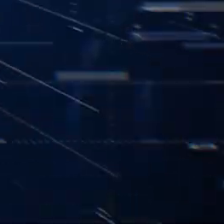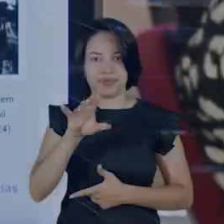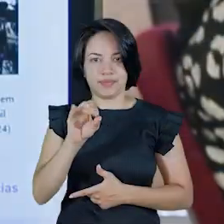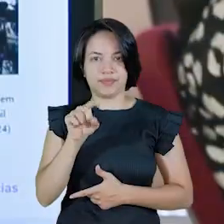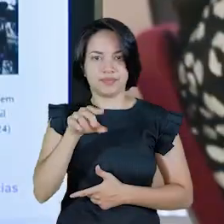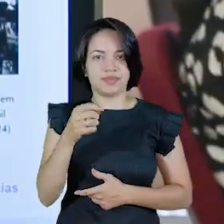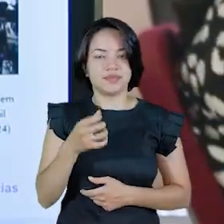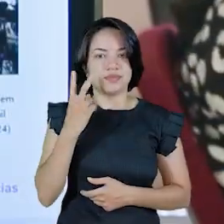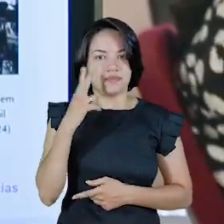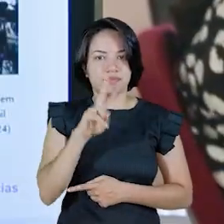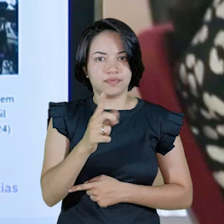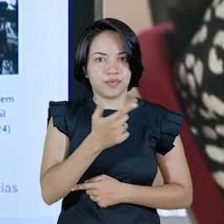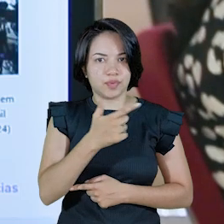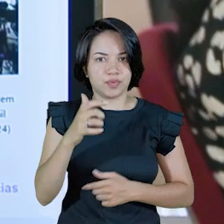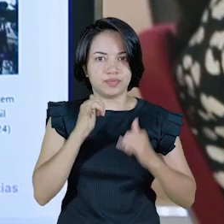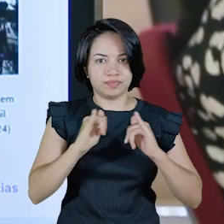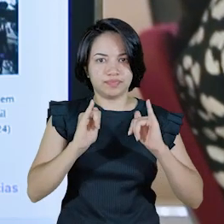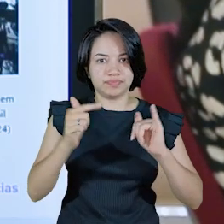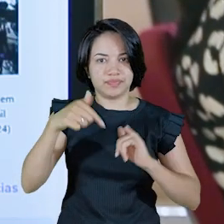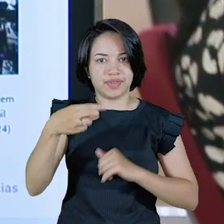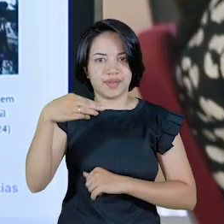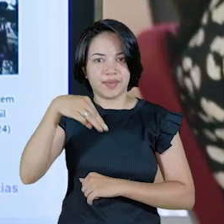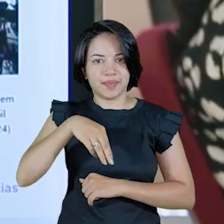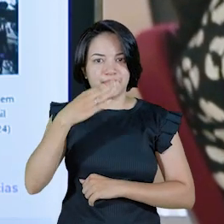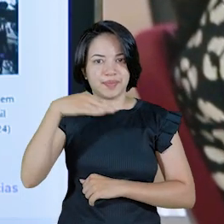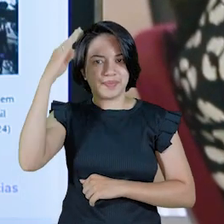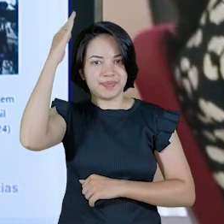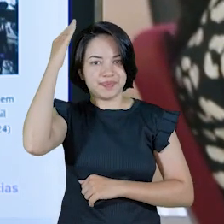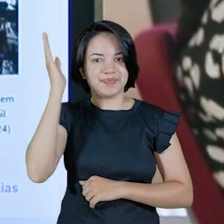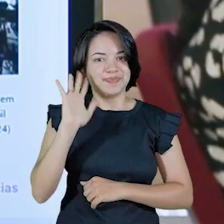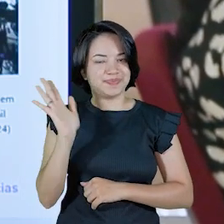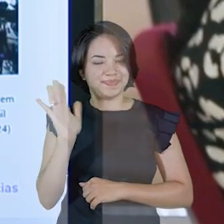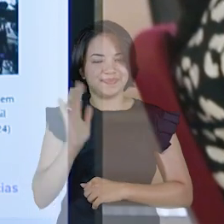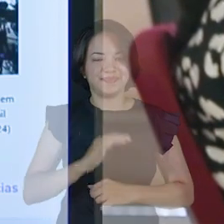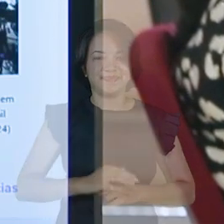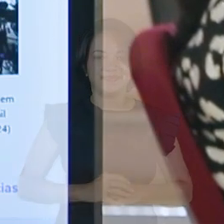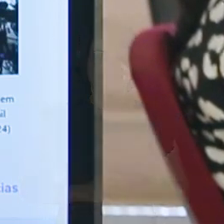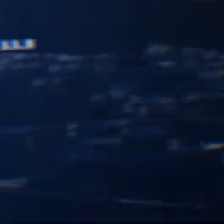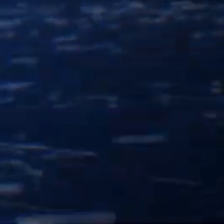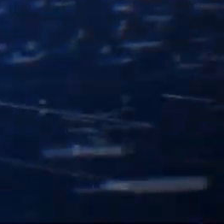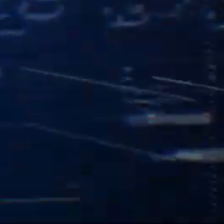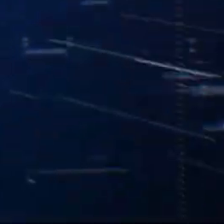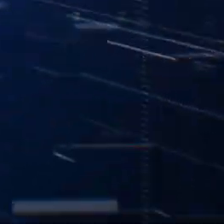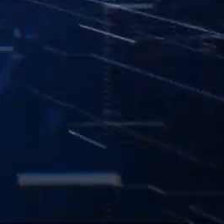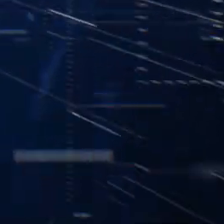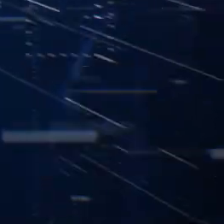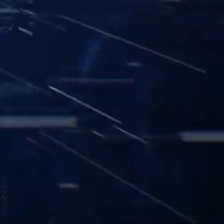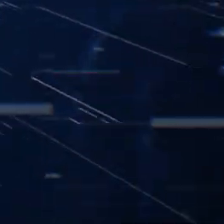Você encontra outras notícias aqui, no Minuto Agência Pará. Até mais!